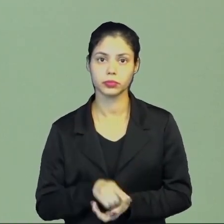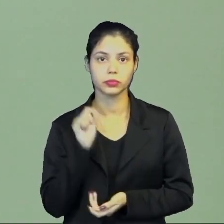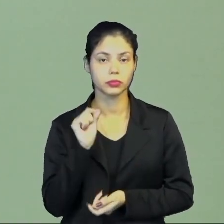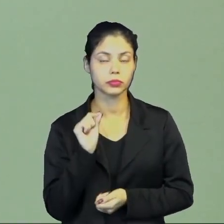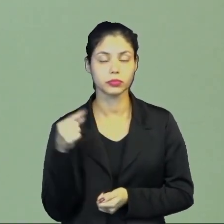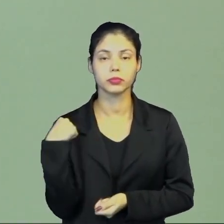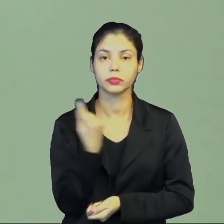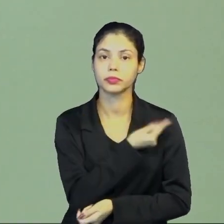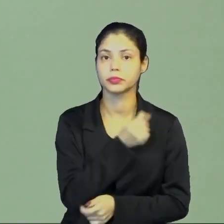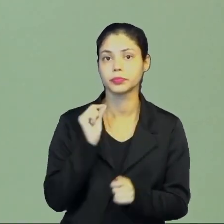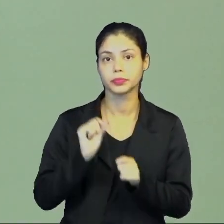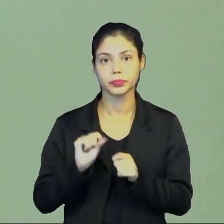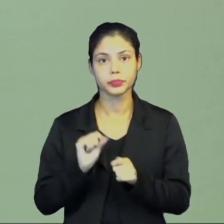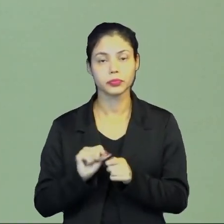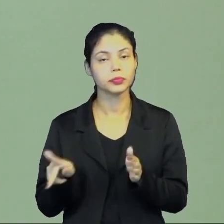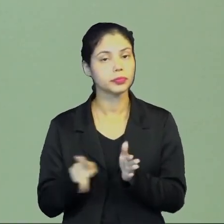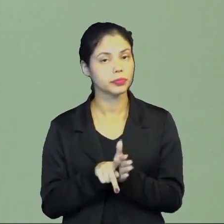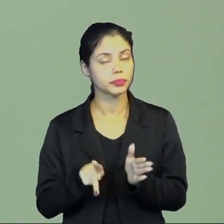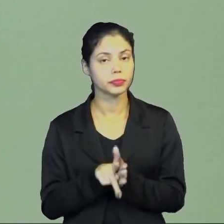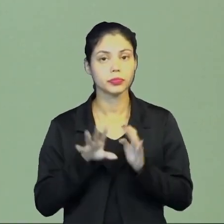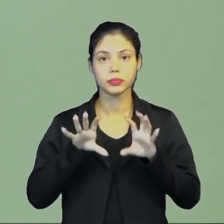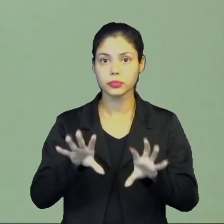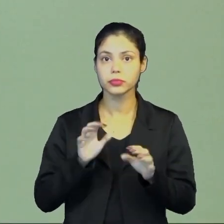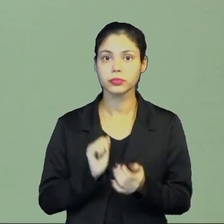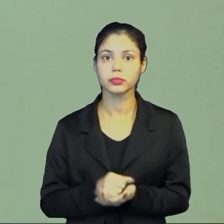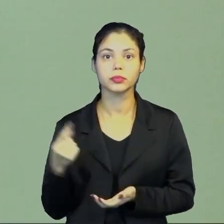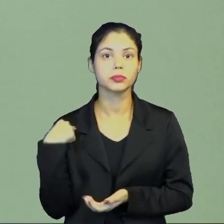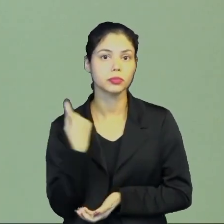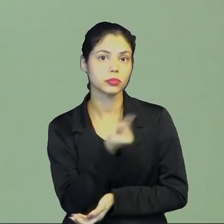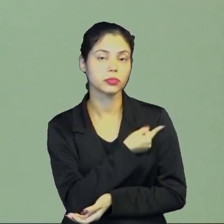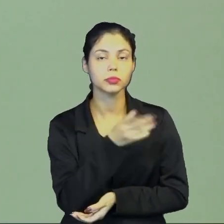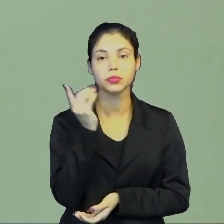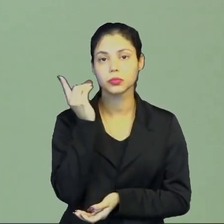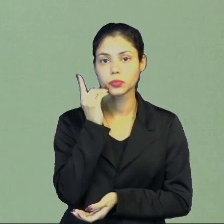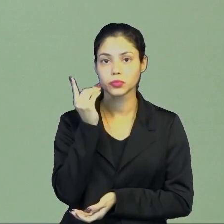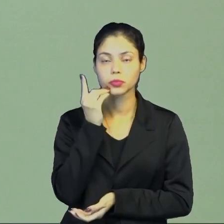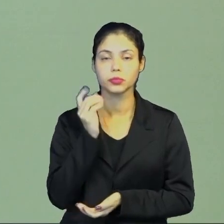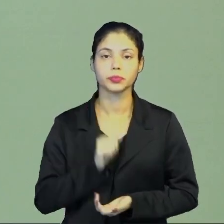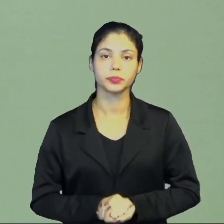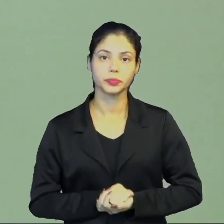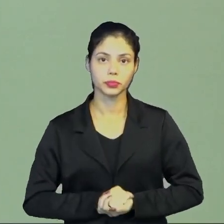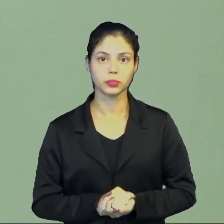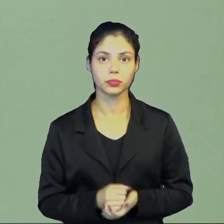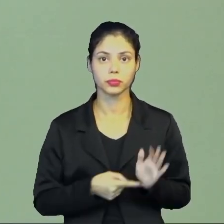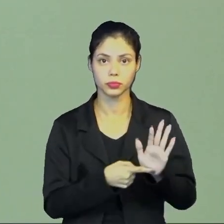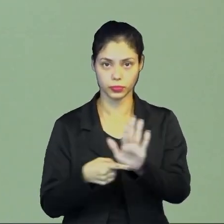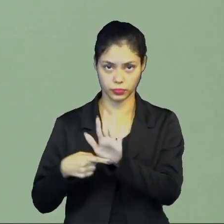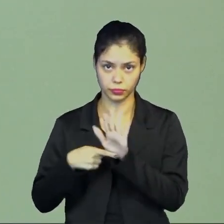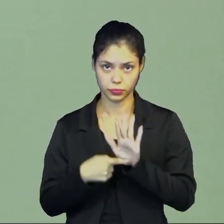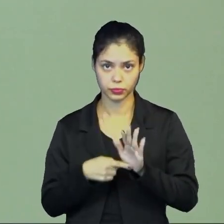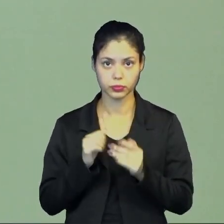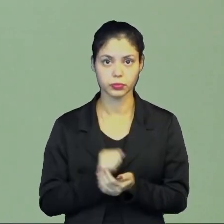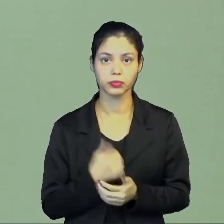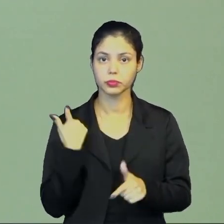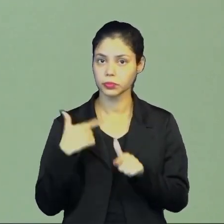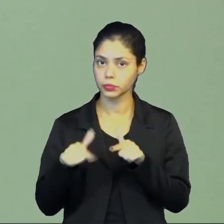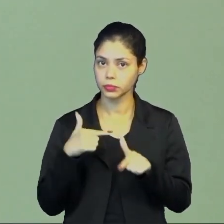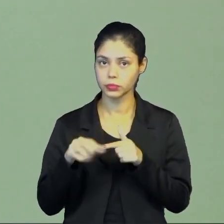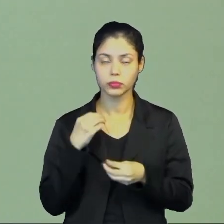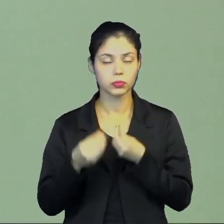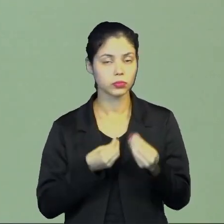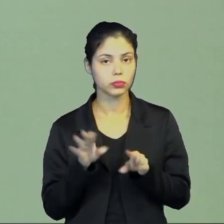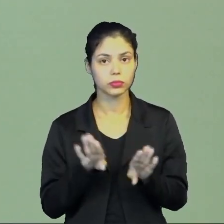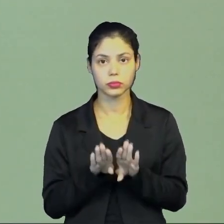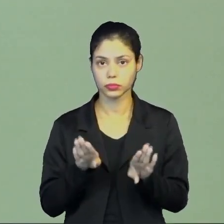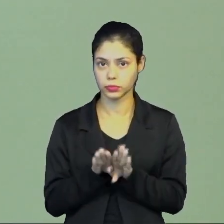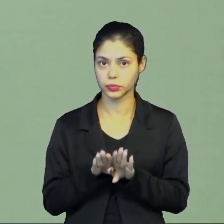vai fazer são justamente esses para os nossos cotidianos do dia a dia. Apresentar eles em trabalhos, como